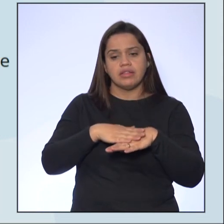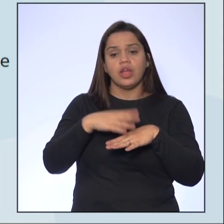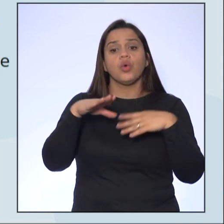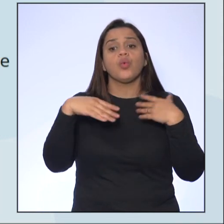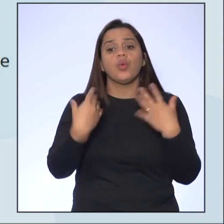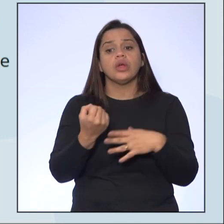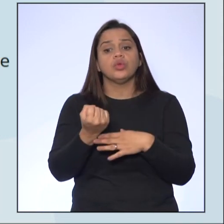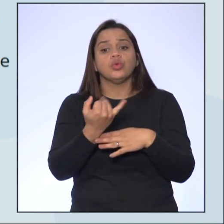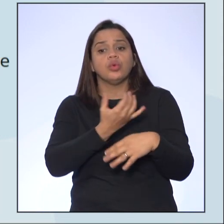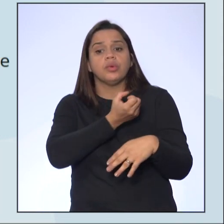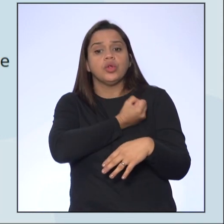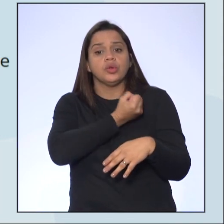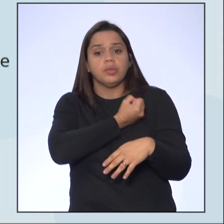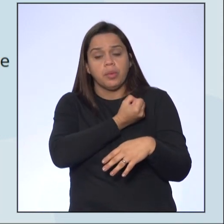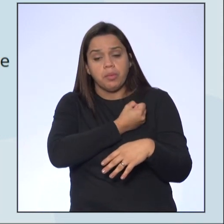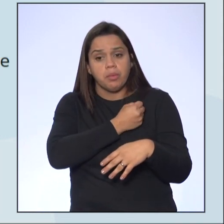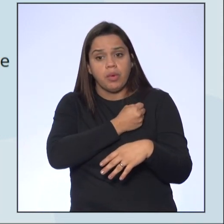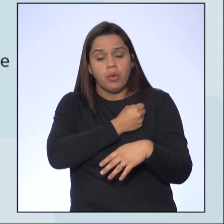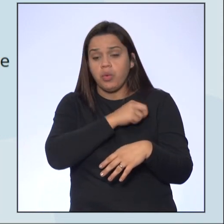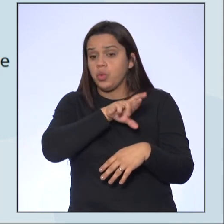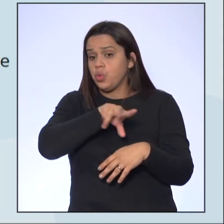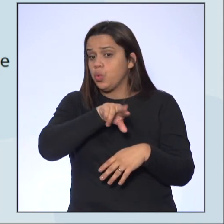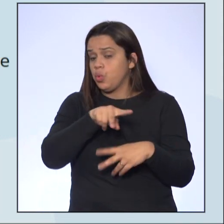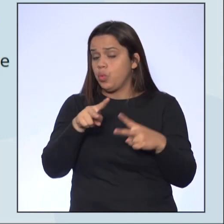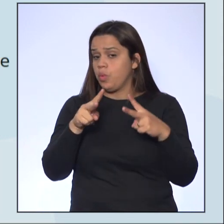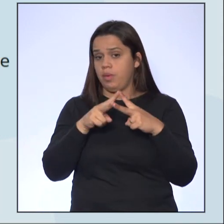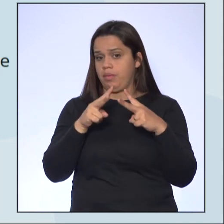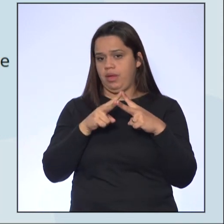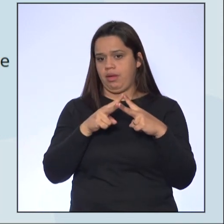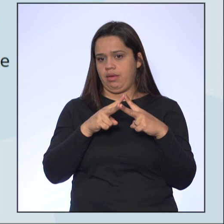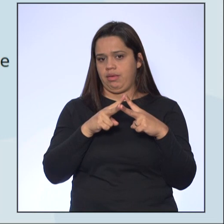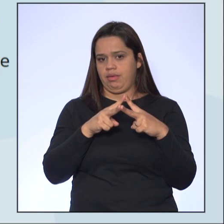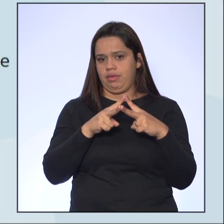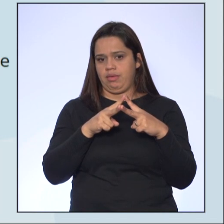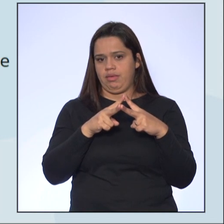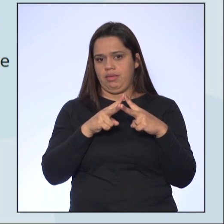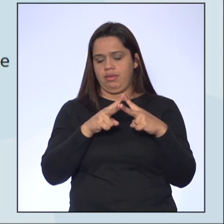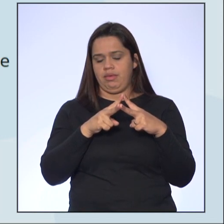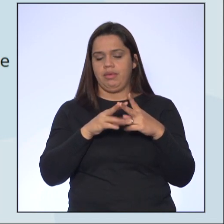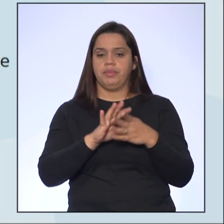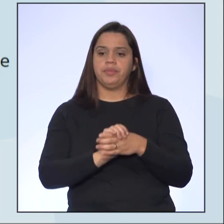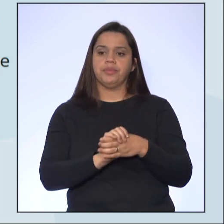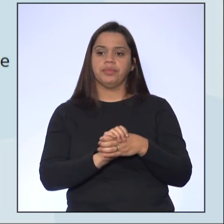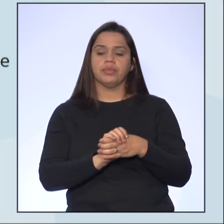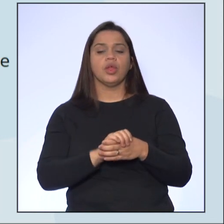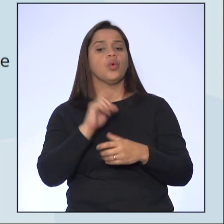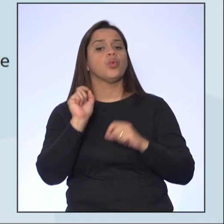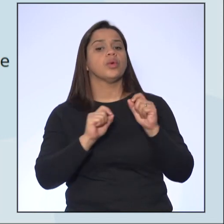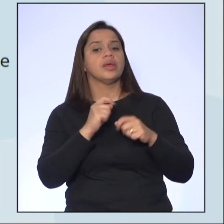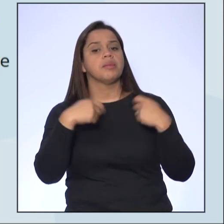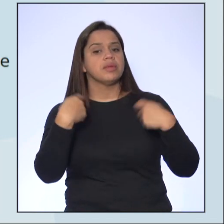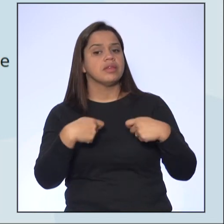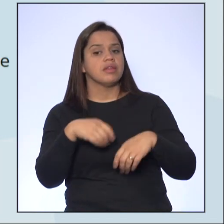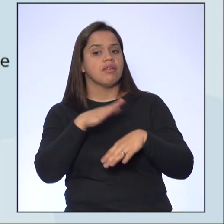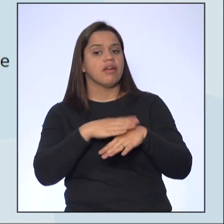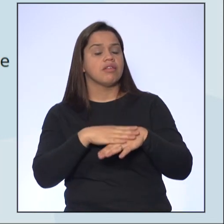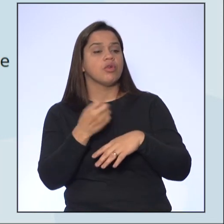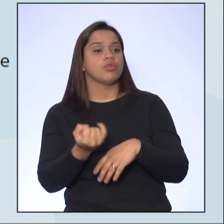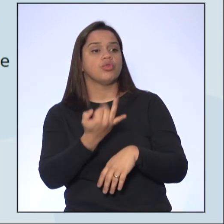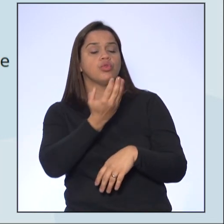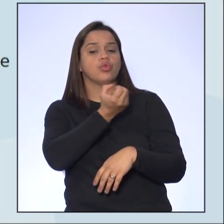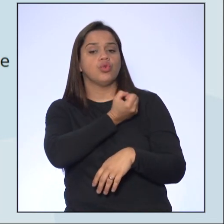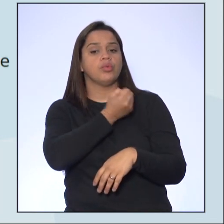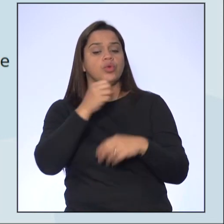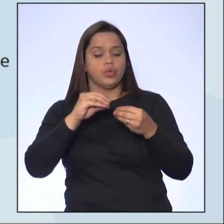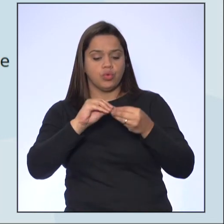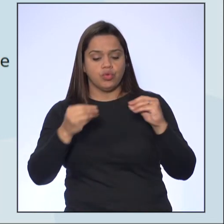de bombons não era um par? O que ele deveria fazer quando o número de bombons não era um número par? Isso. Então o que